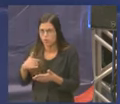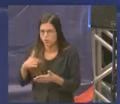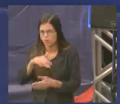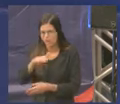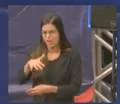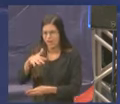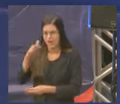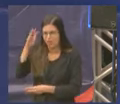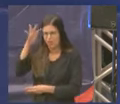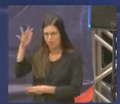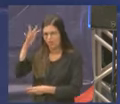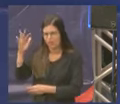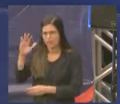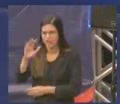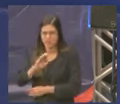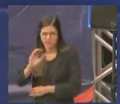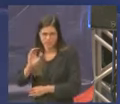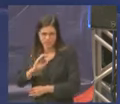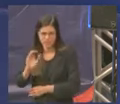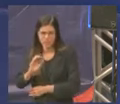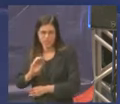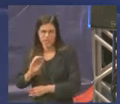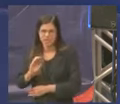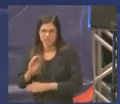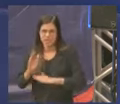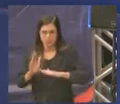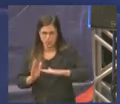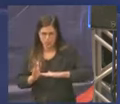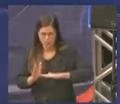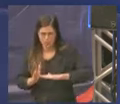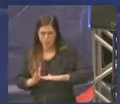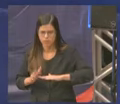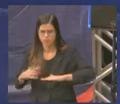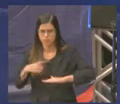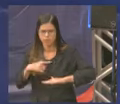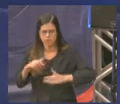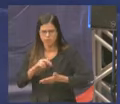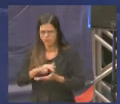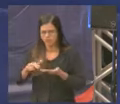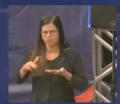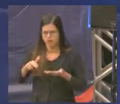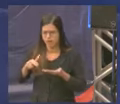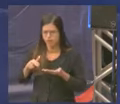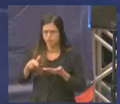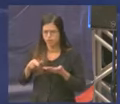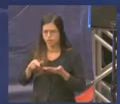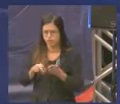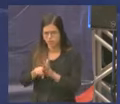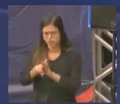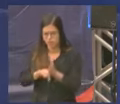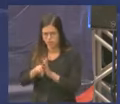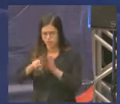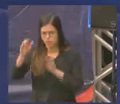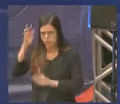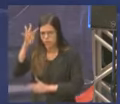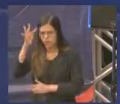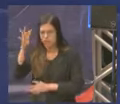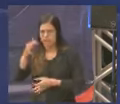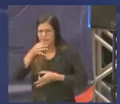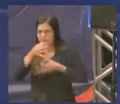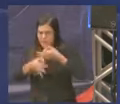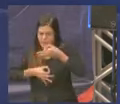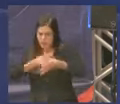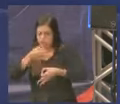da ciência, e na filosofia da ciência contemporânea, existem muitos filósofos que são fortemente críticos à ciência, ou porque ela